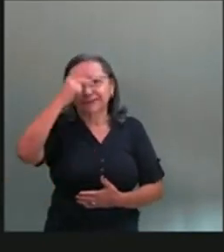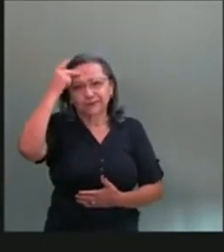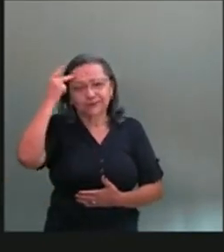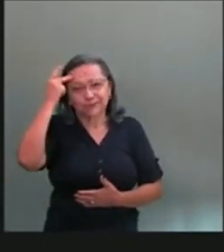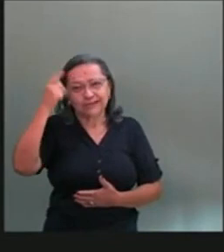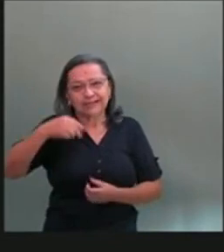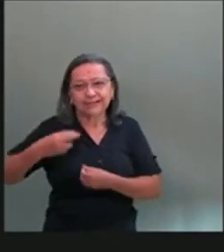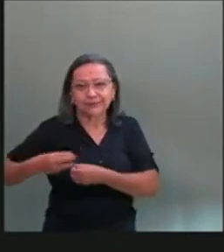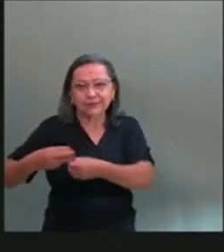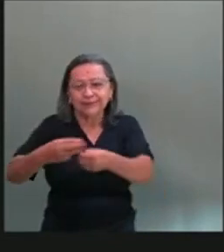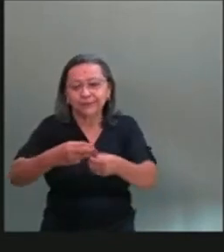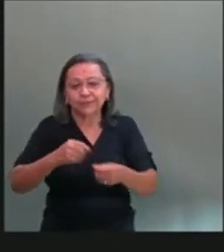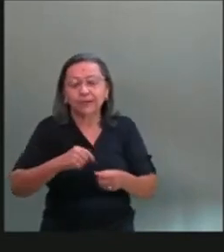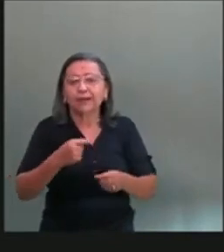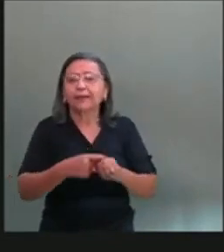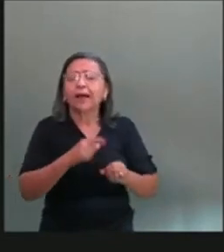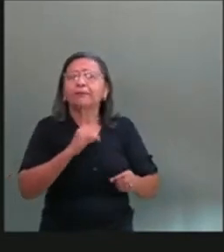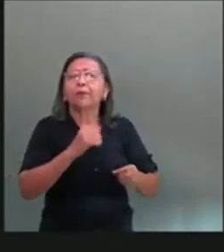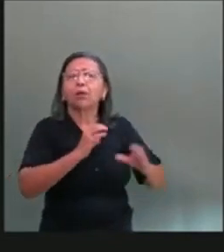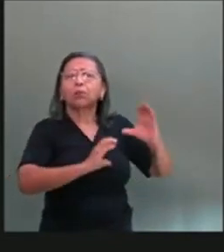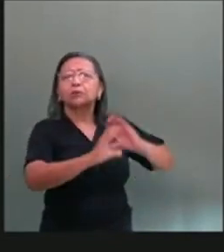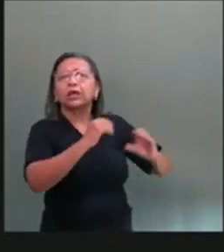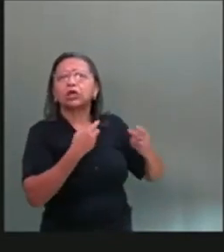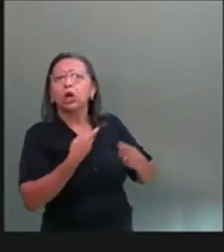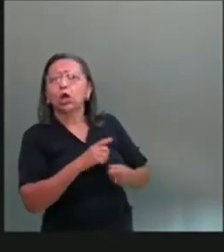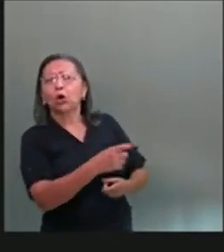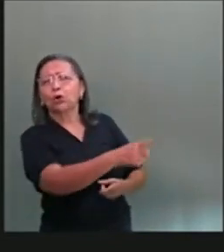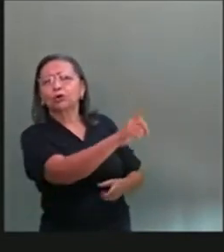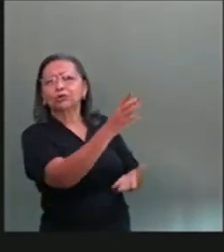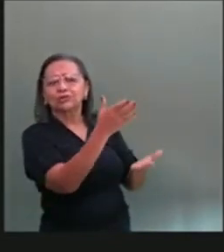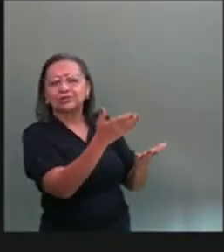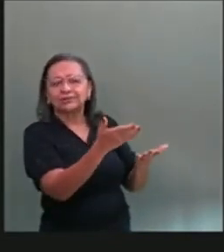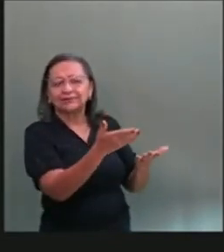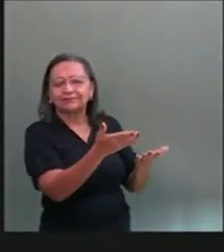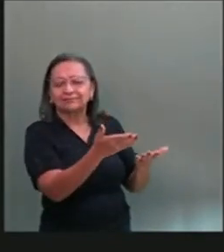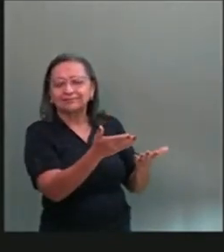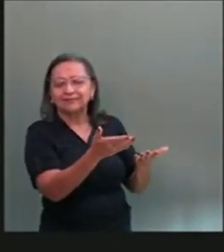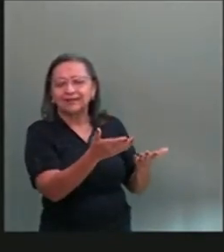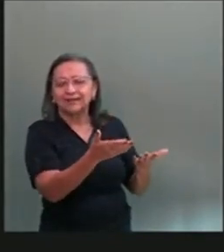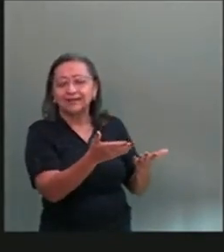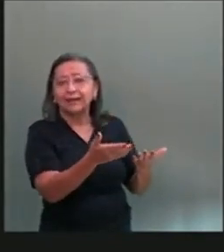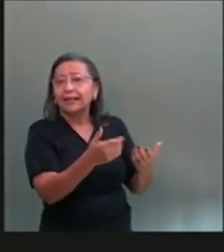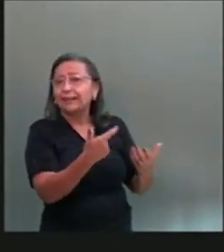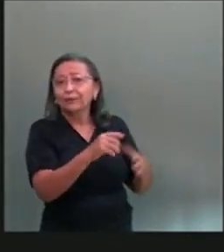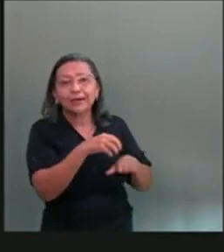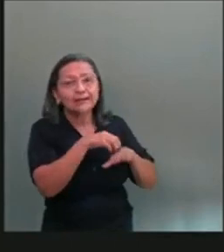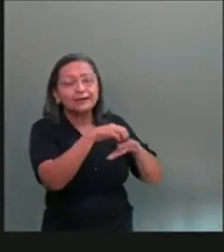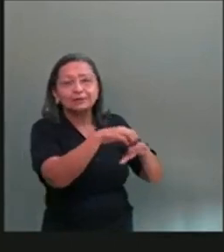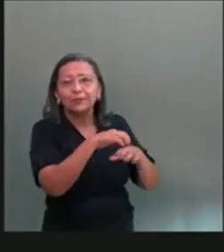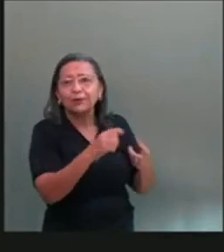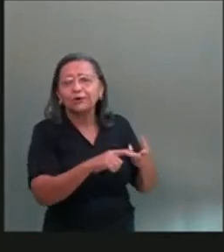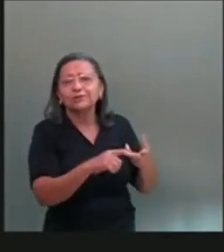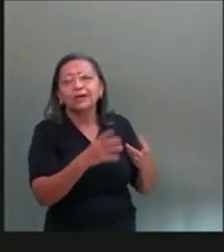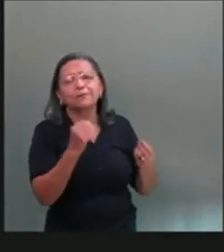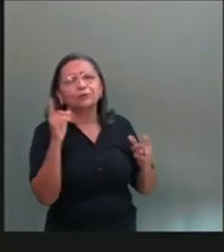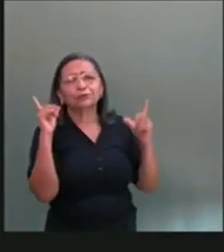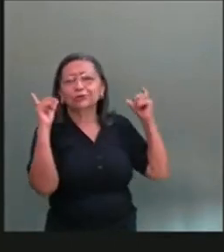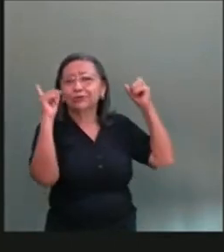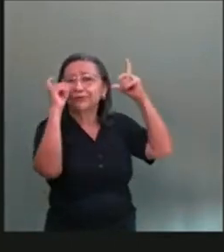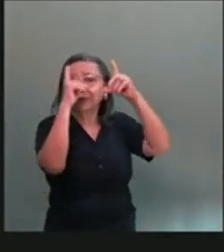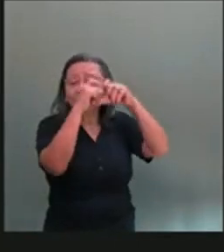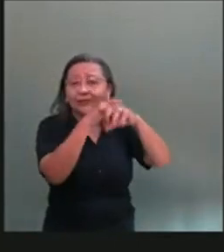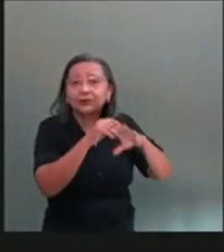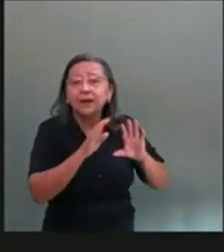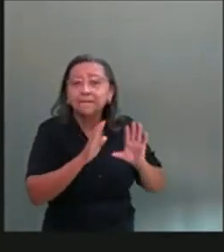né? Às vezes são comunidades distantes que o acesso, inclusive, do transporte é muito